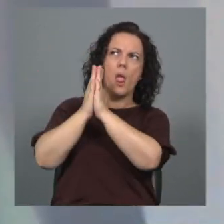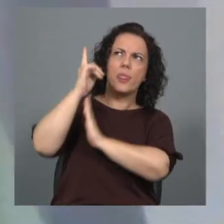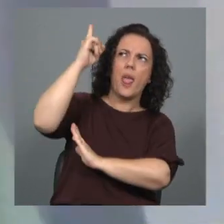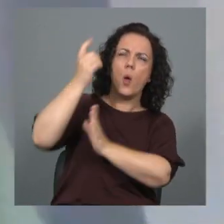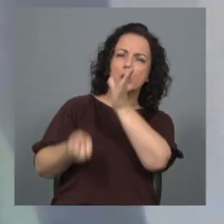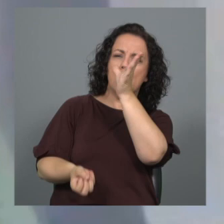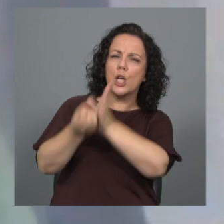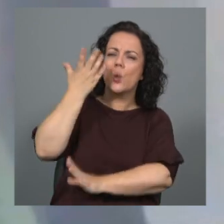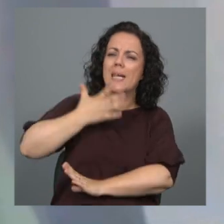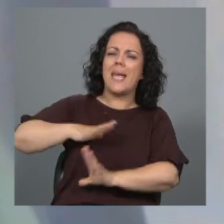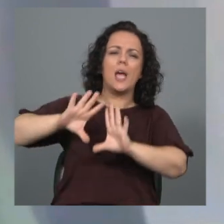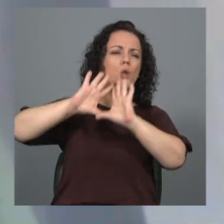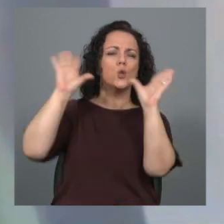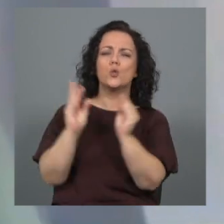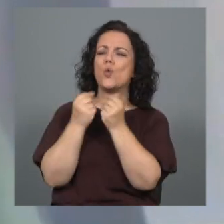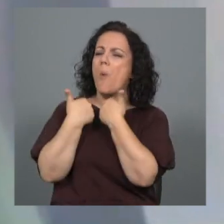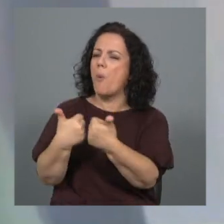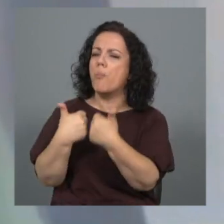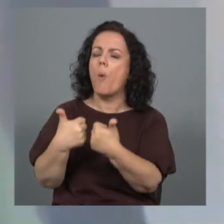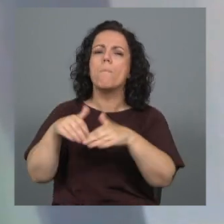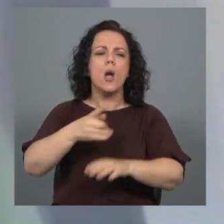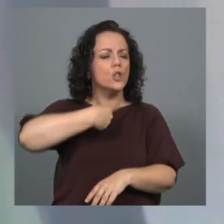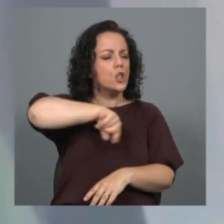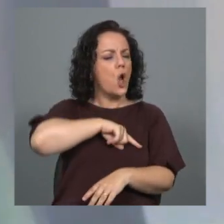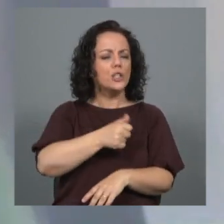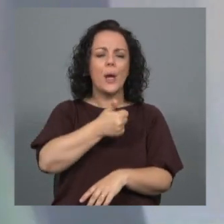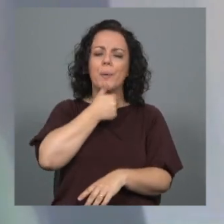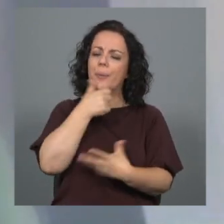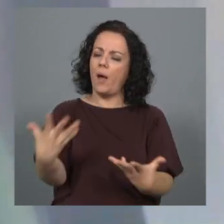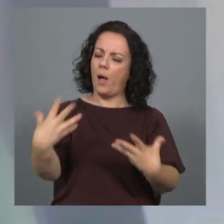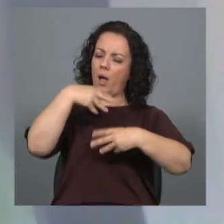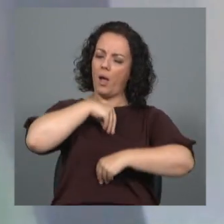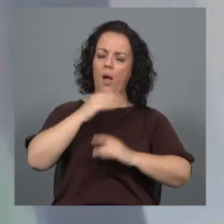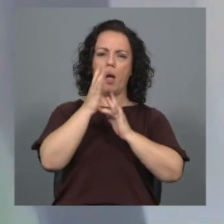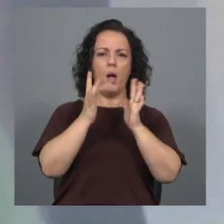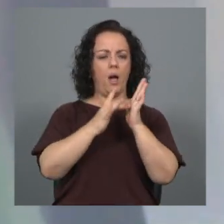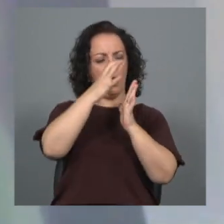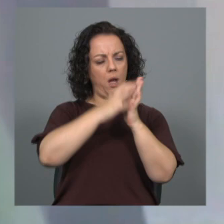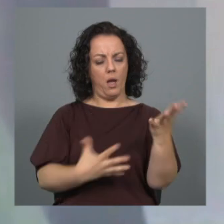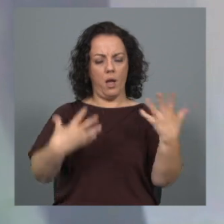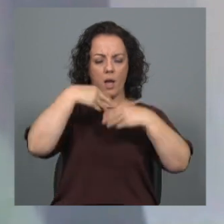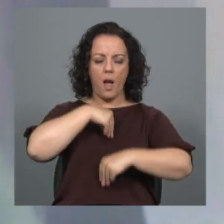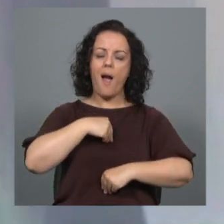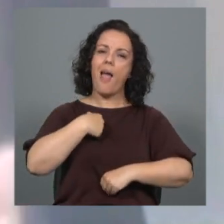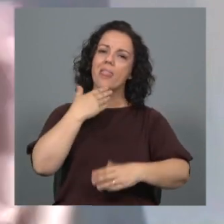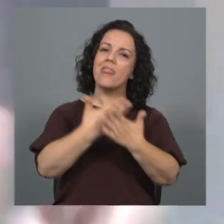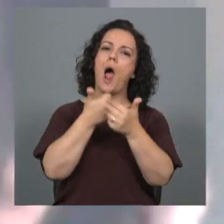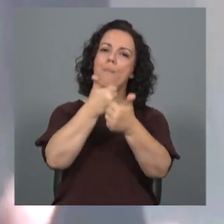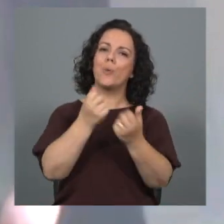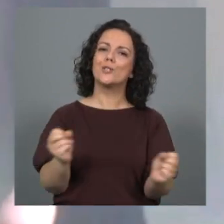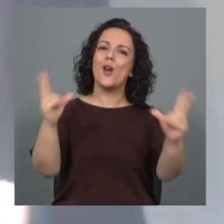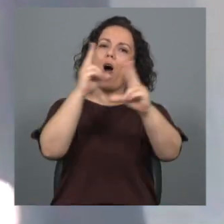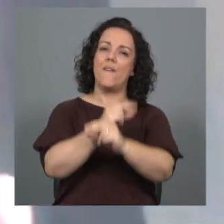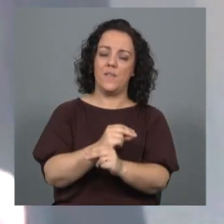bom, mas acima de tudo então para que nós saibamos viver o Evangelho, de sermos mesmo boas novas, não só para